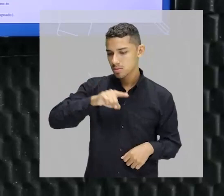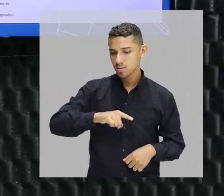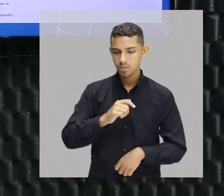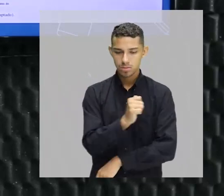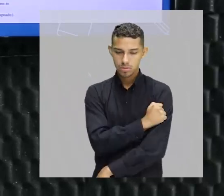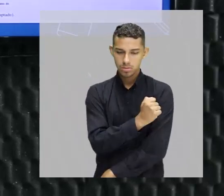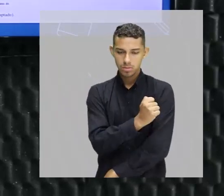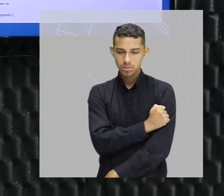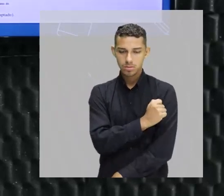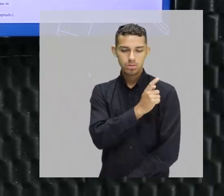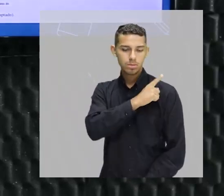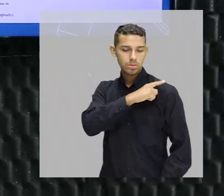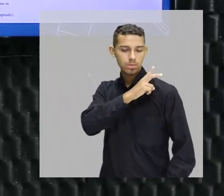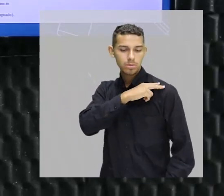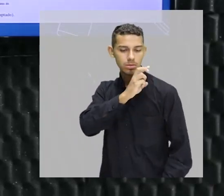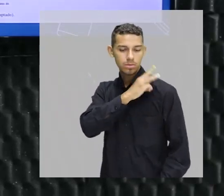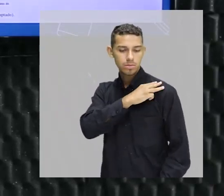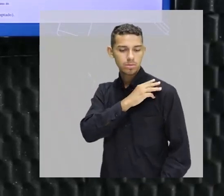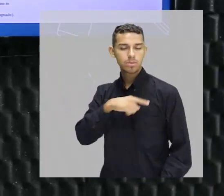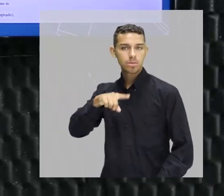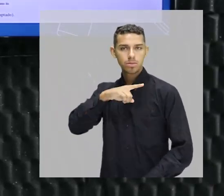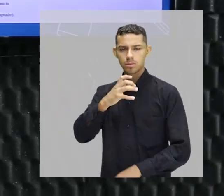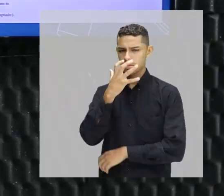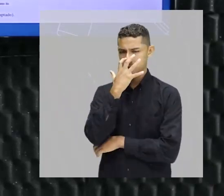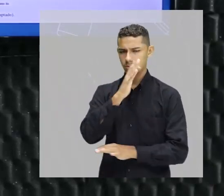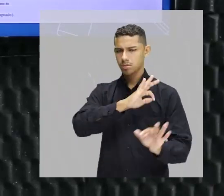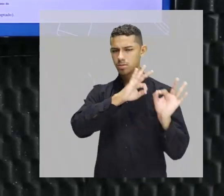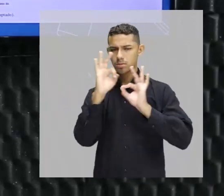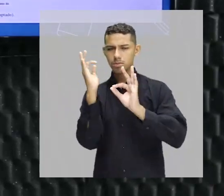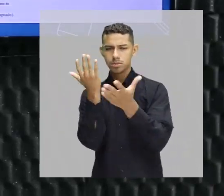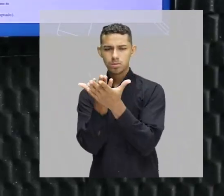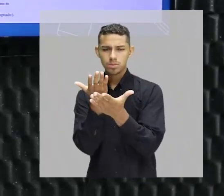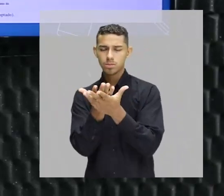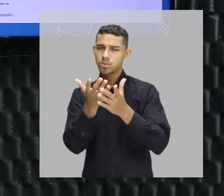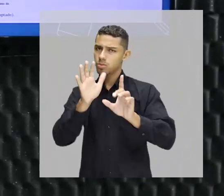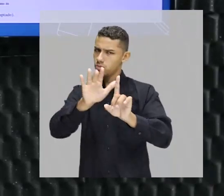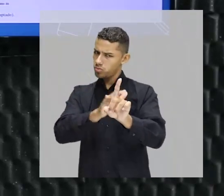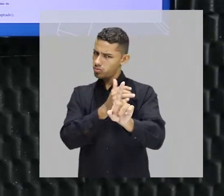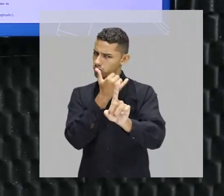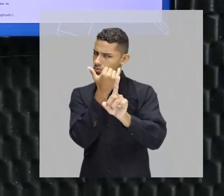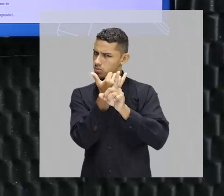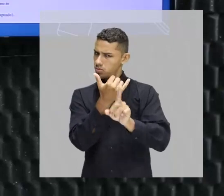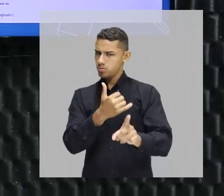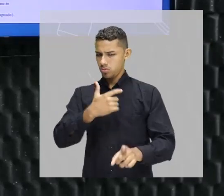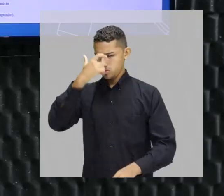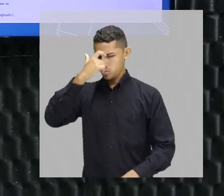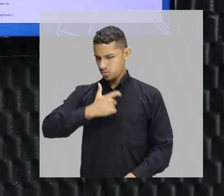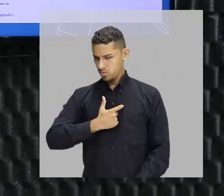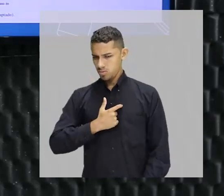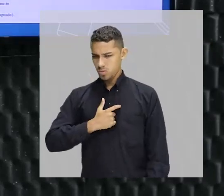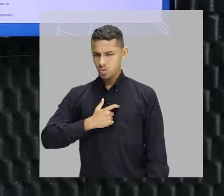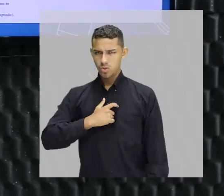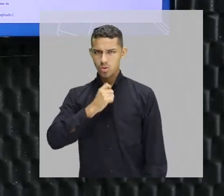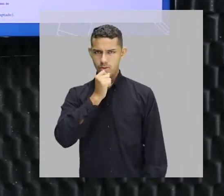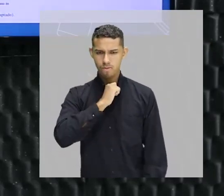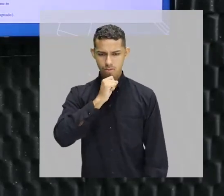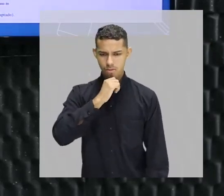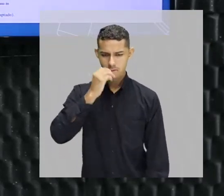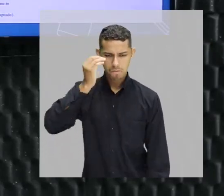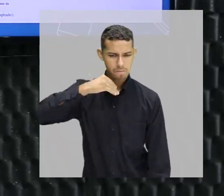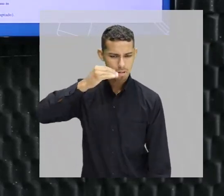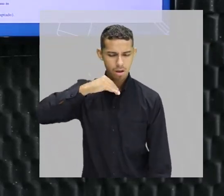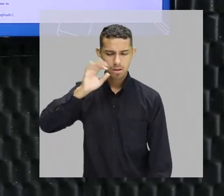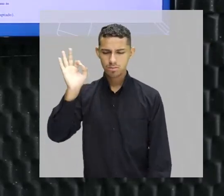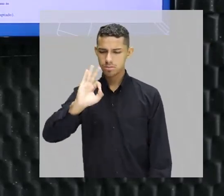do ensino médio que estão assistindo essa aula, não seja aquele que pratica o bullying. E se você tem alguém por